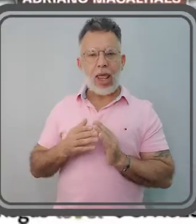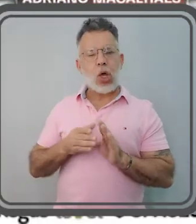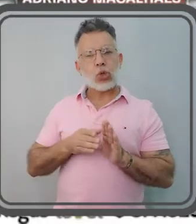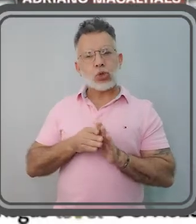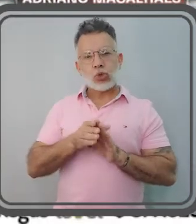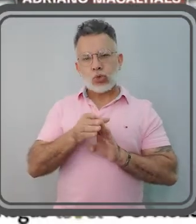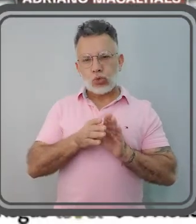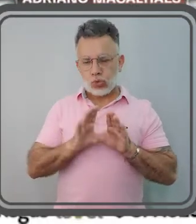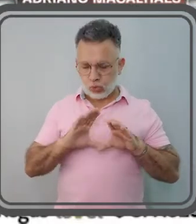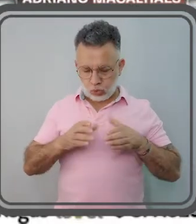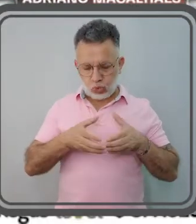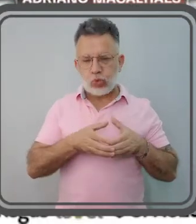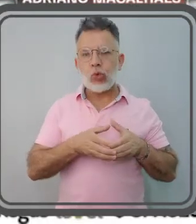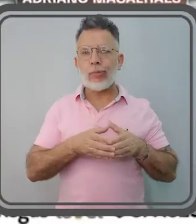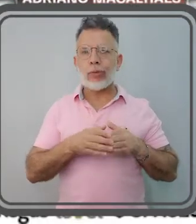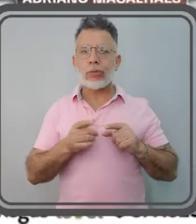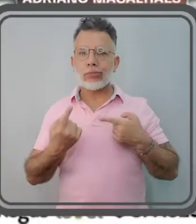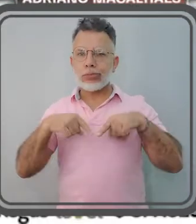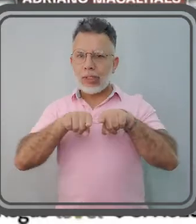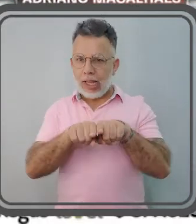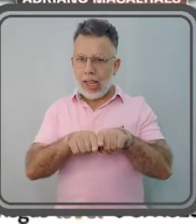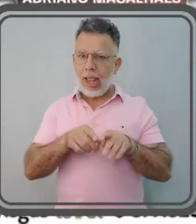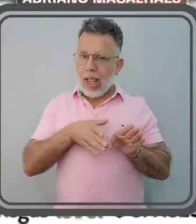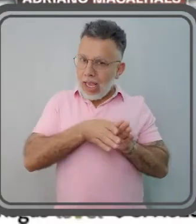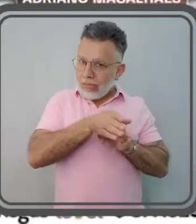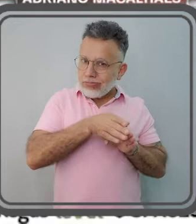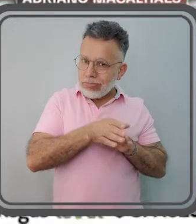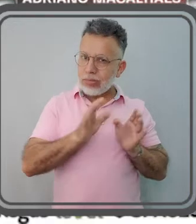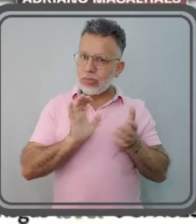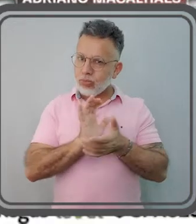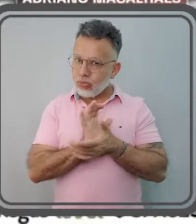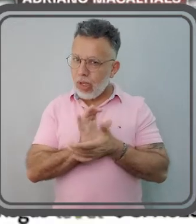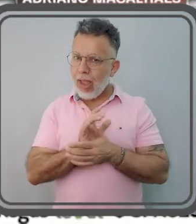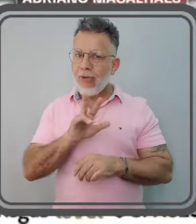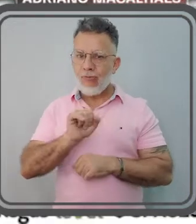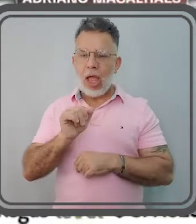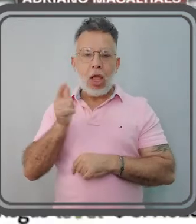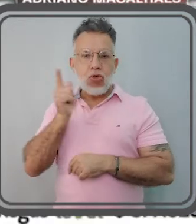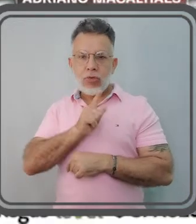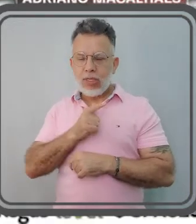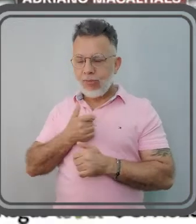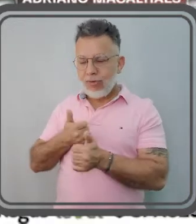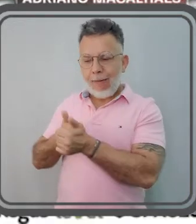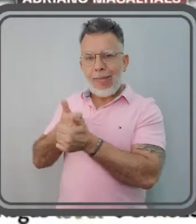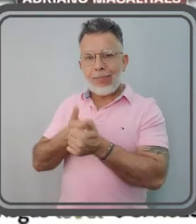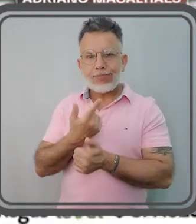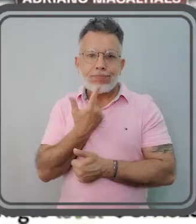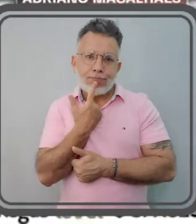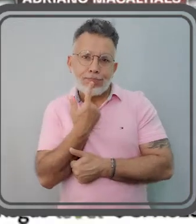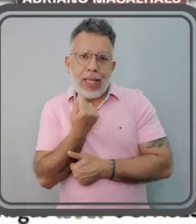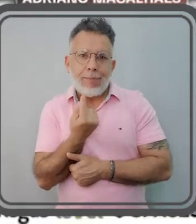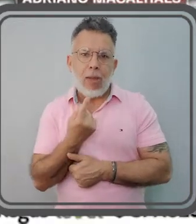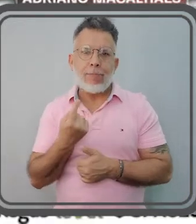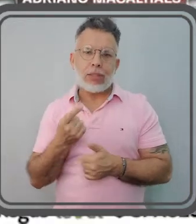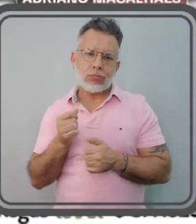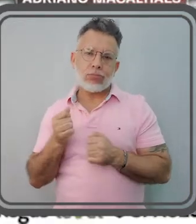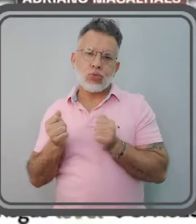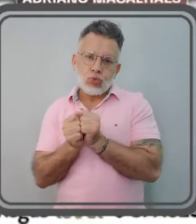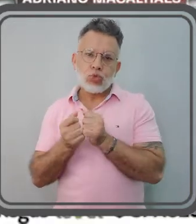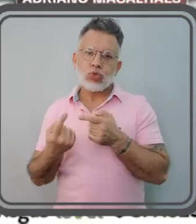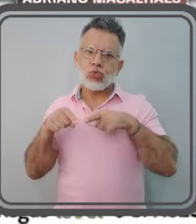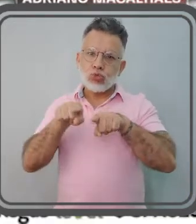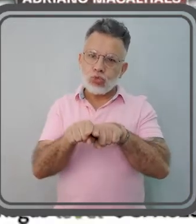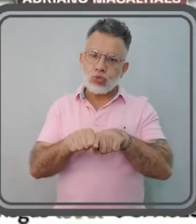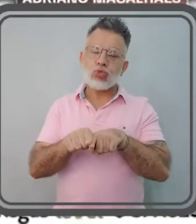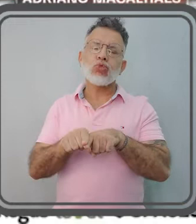vamos conseguir ficar mais próximo ainda do franqueado. A gente ouve bastante o franqueado, né? Quando fala